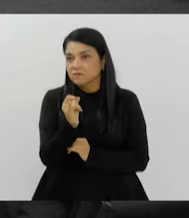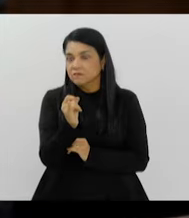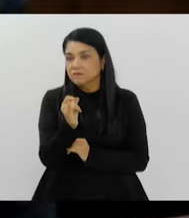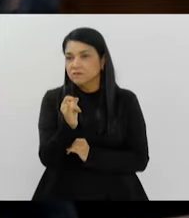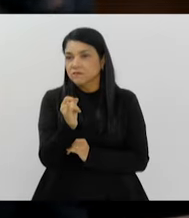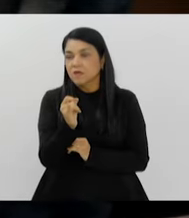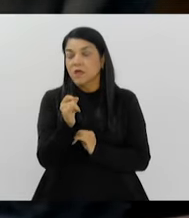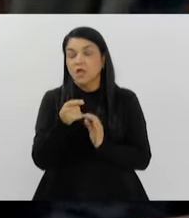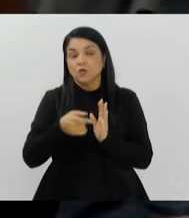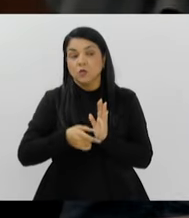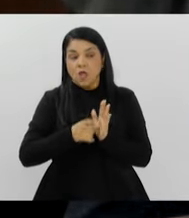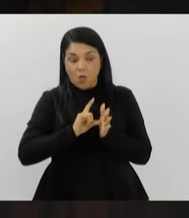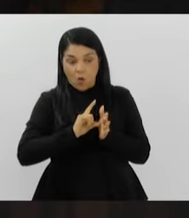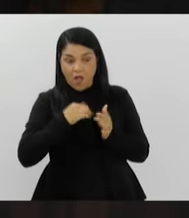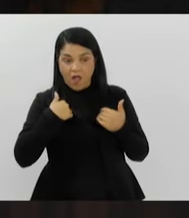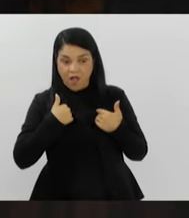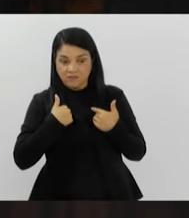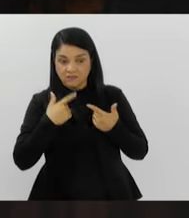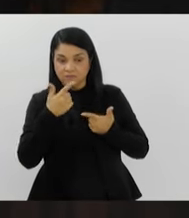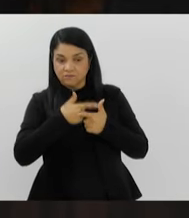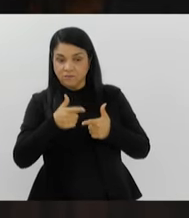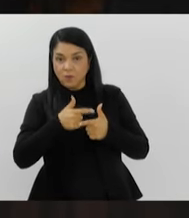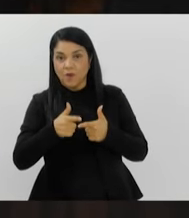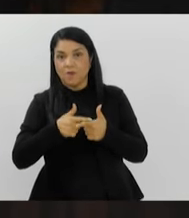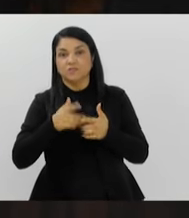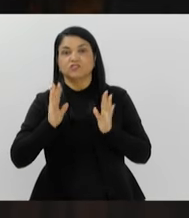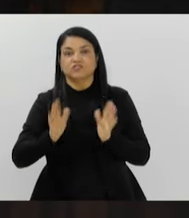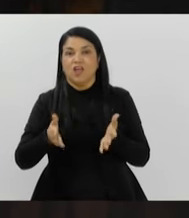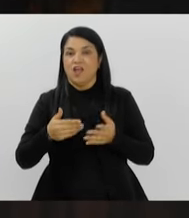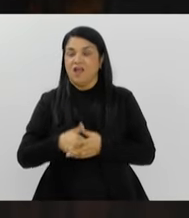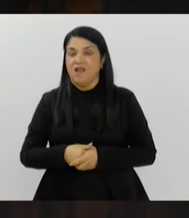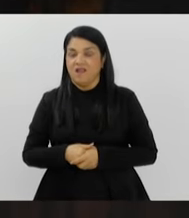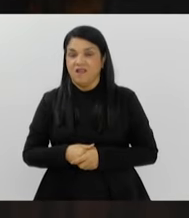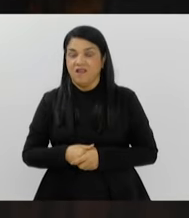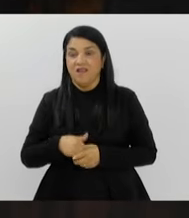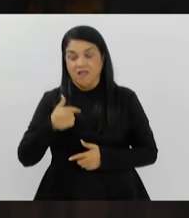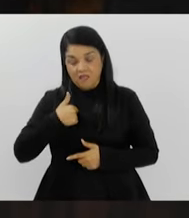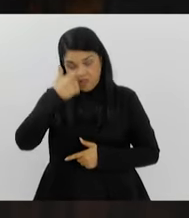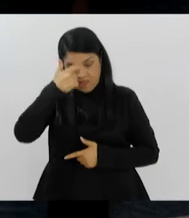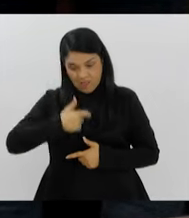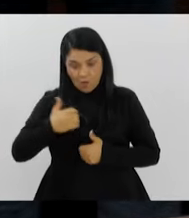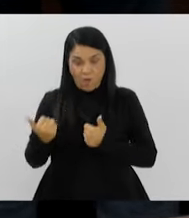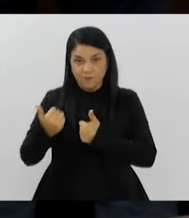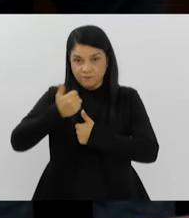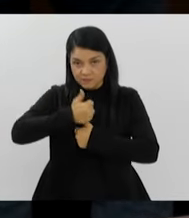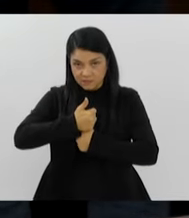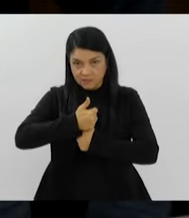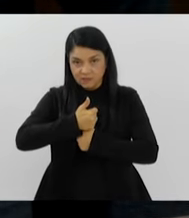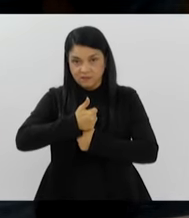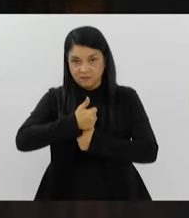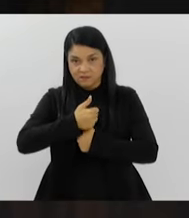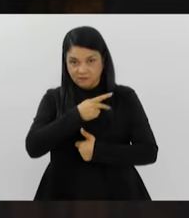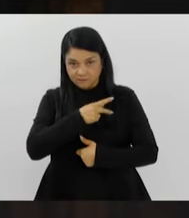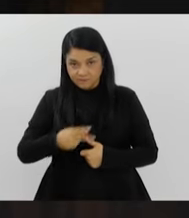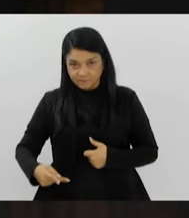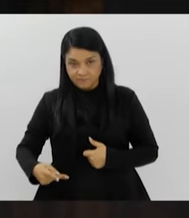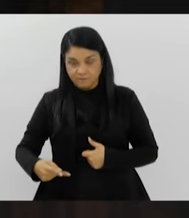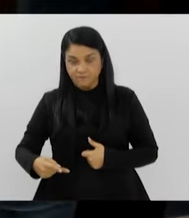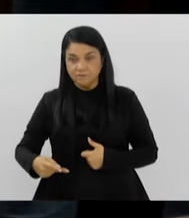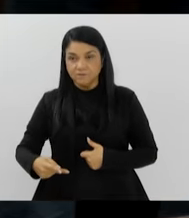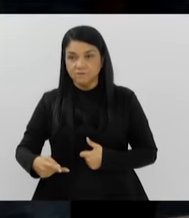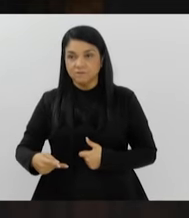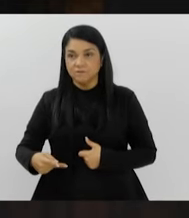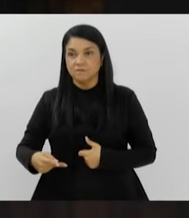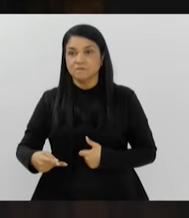Eu estou antecipando o problema. Aí é o que eu estou dizendo. Eu presidindo mantém aqui, só pela questão de ordem. Se só pela